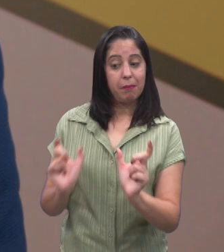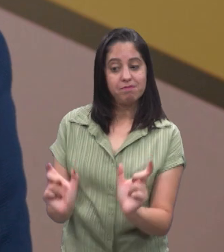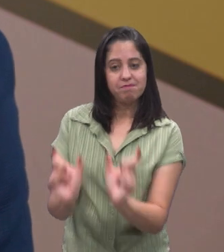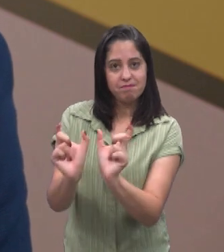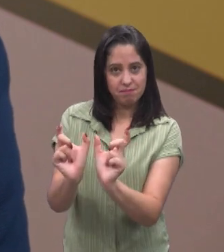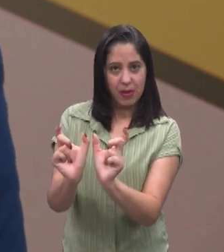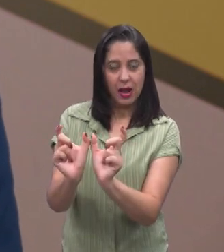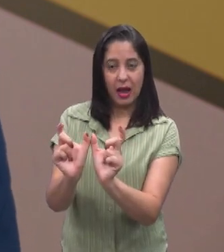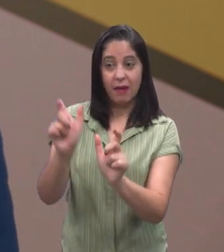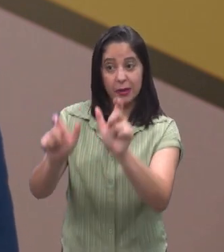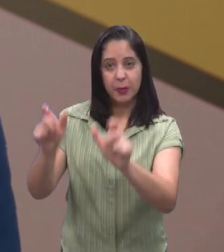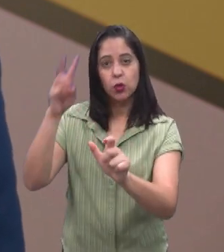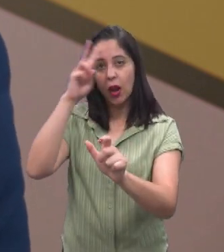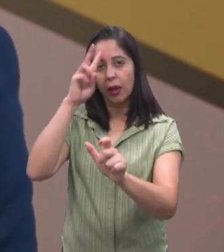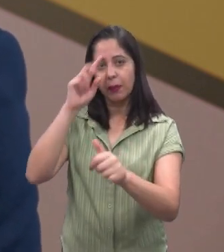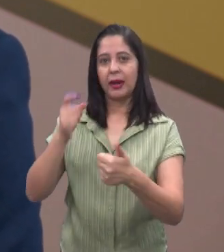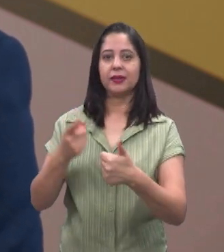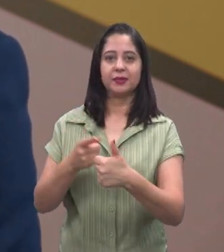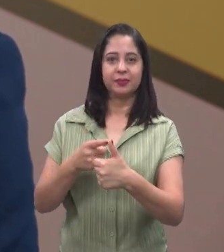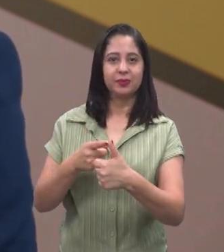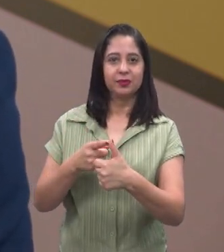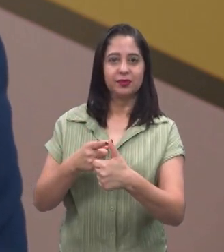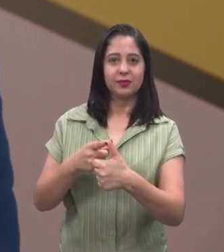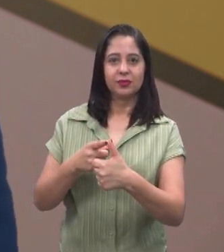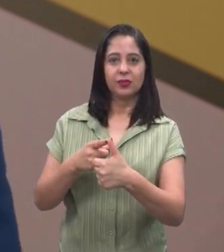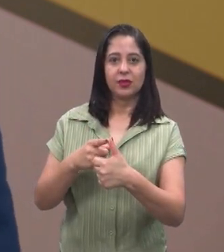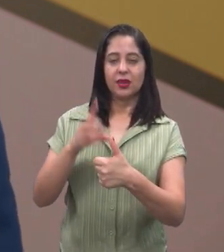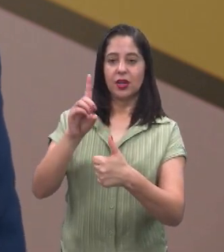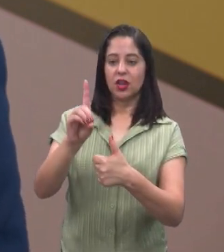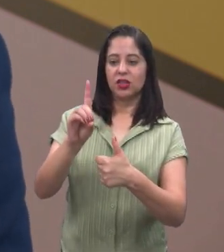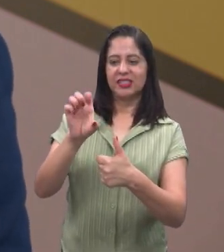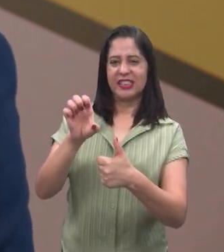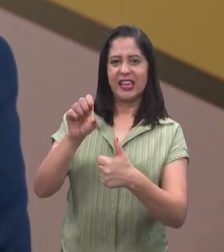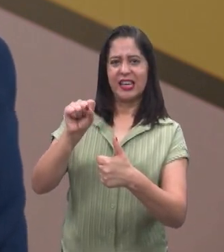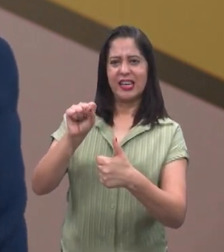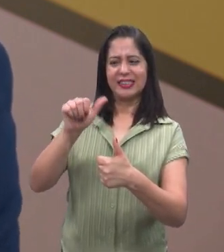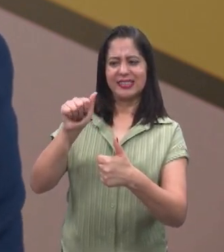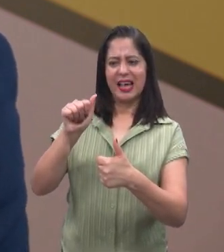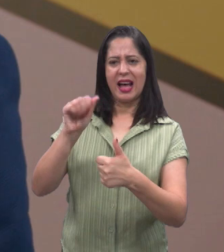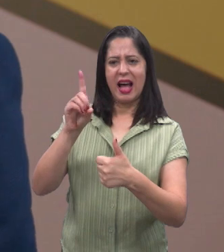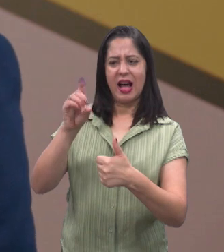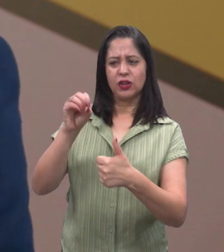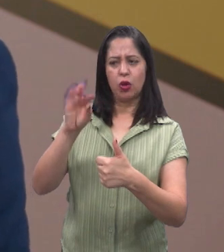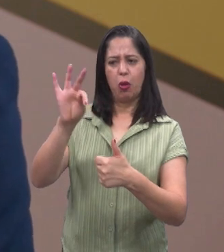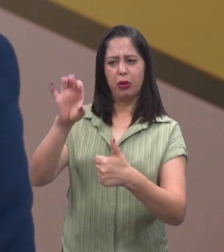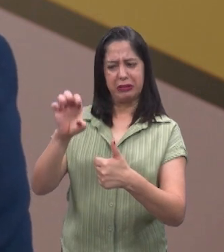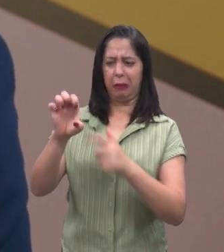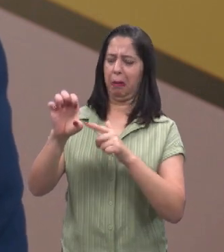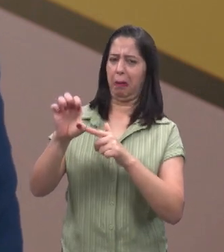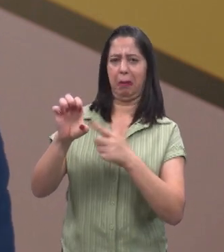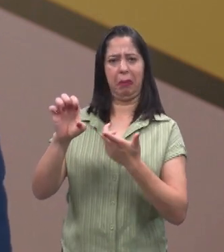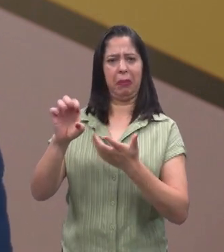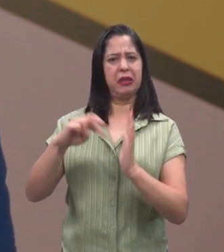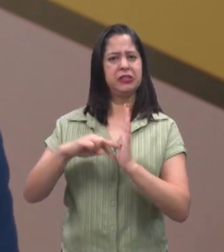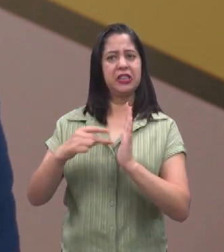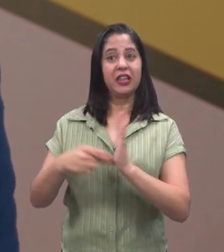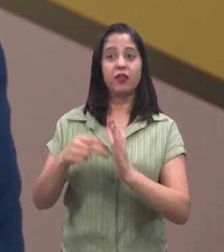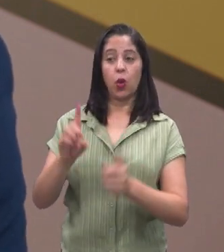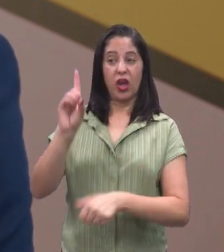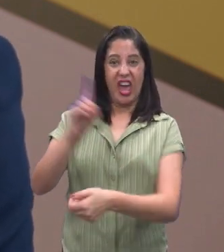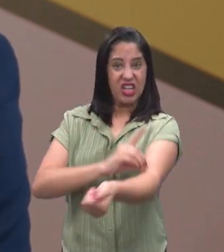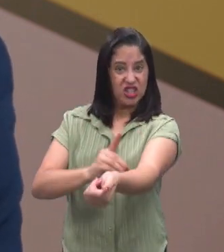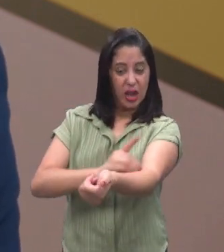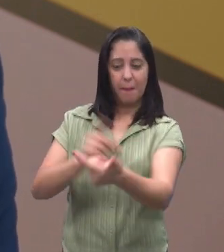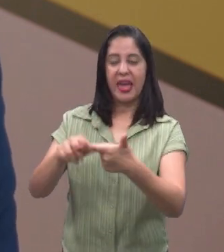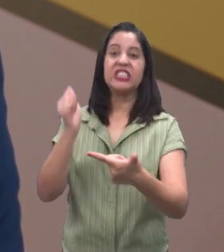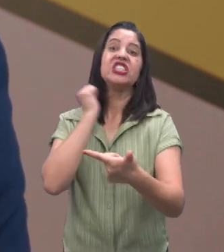lembrassem de quais são esses fatores. E é o termo chamado desadote, para você desadotar isso. Então, D de diabetes, E